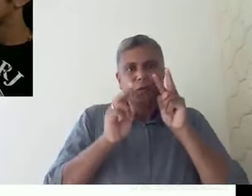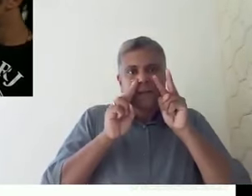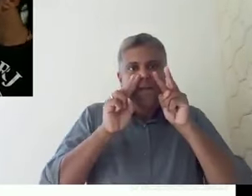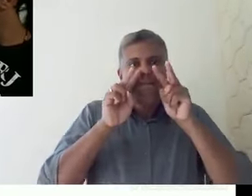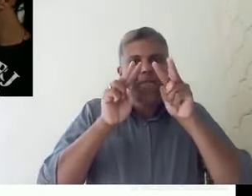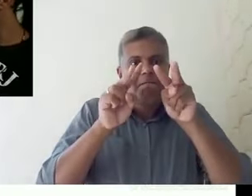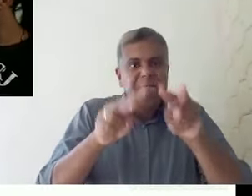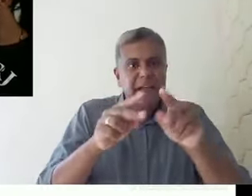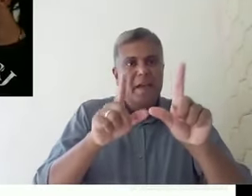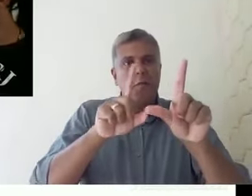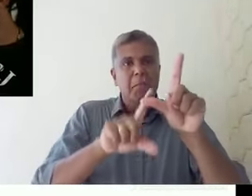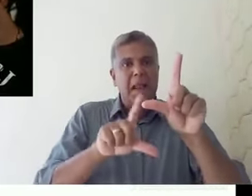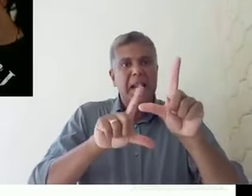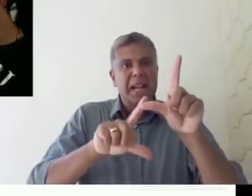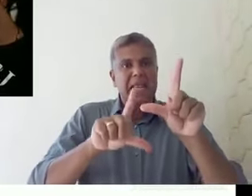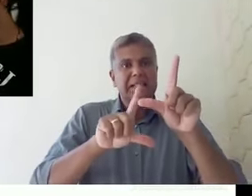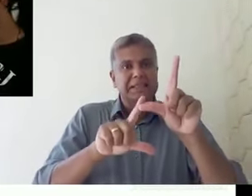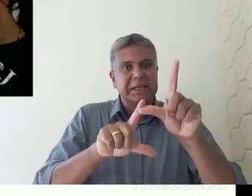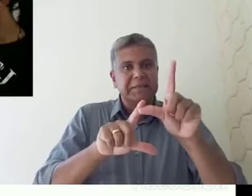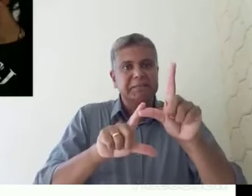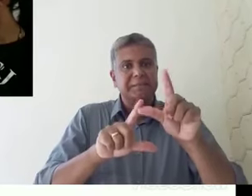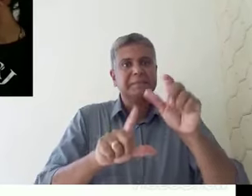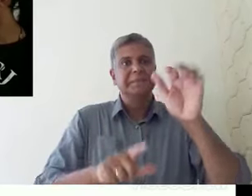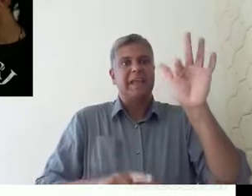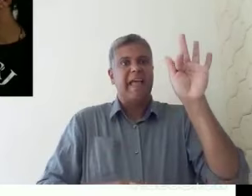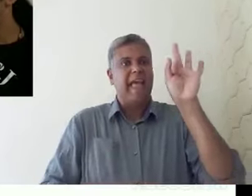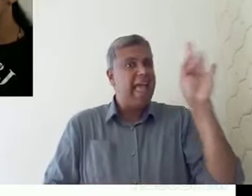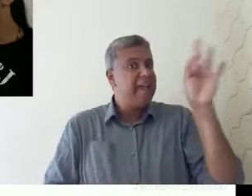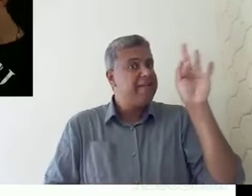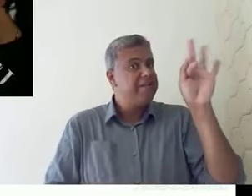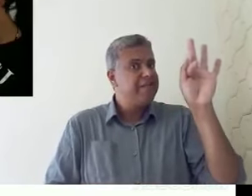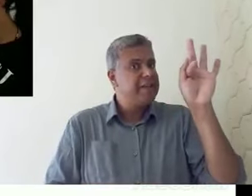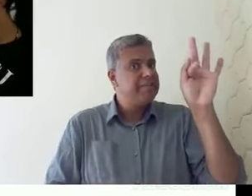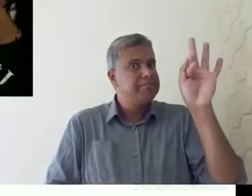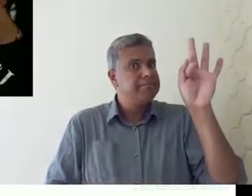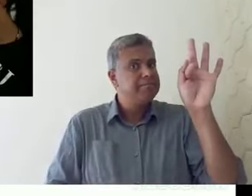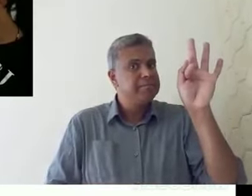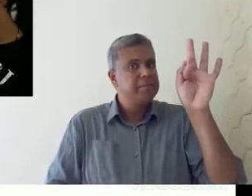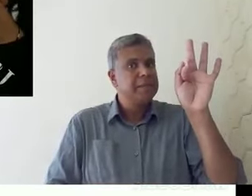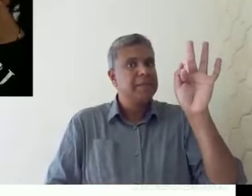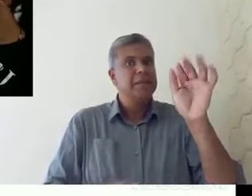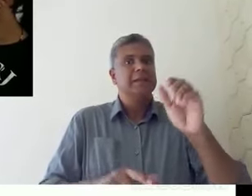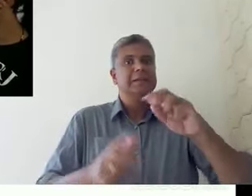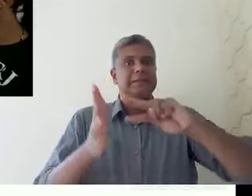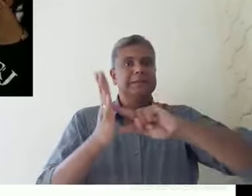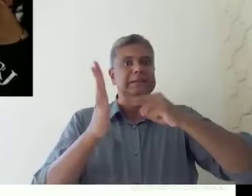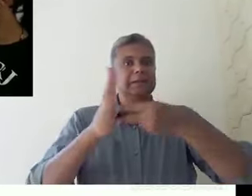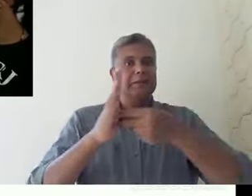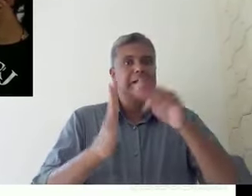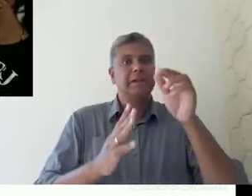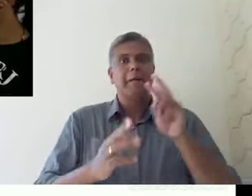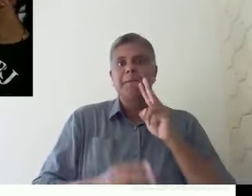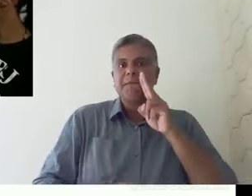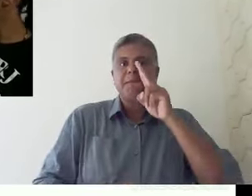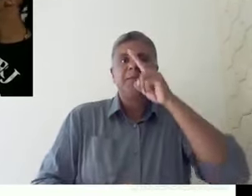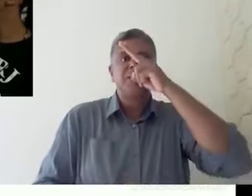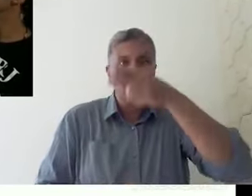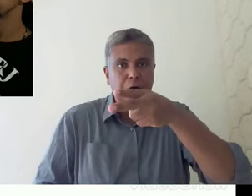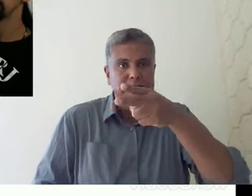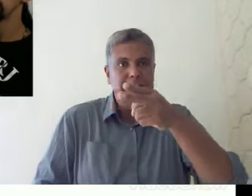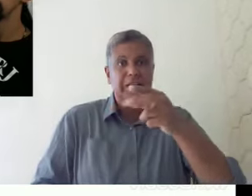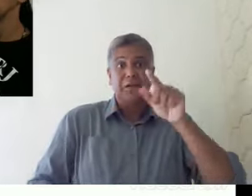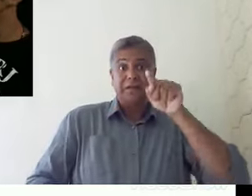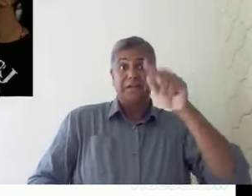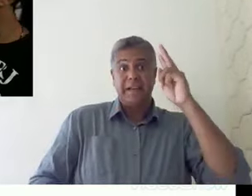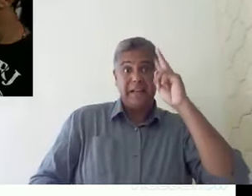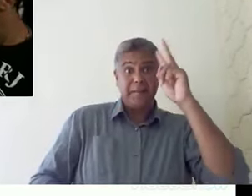uma letra, né, F de força, com uma setinha em cima, eu estou dizendo que esta é uma